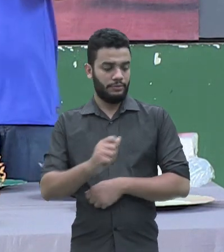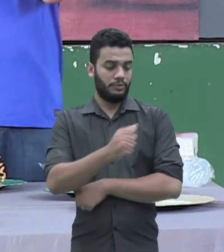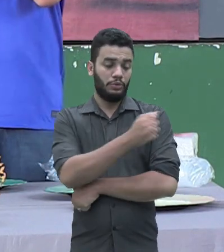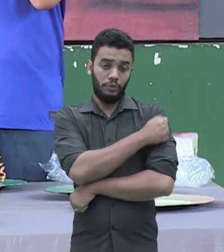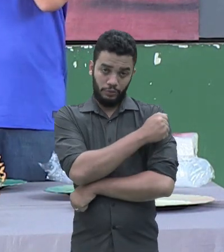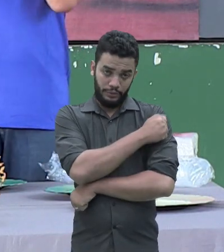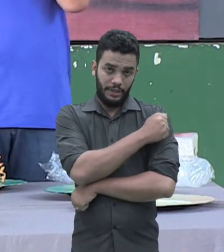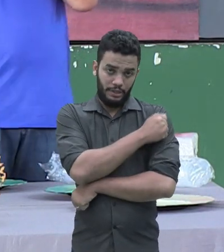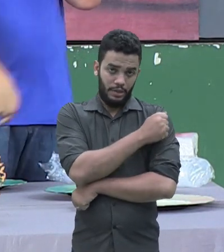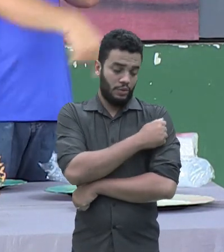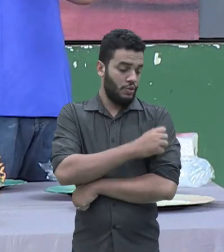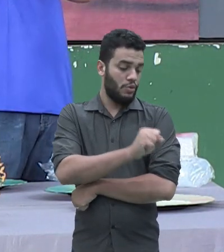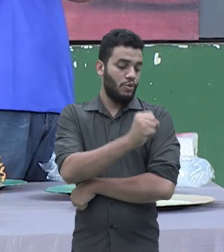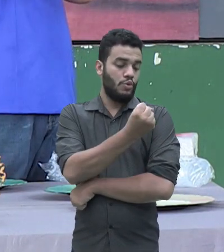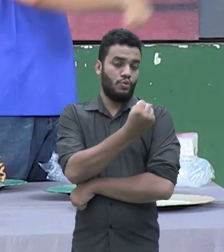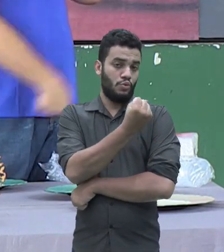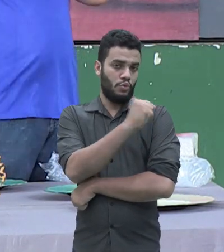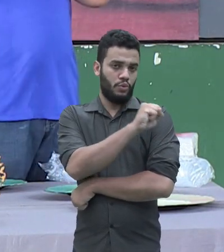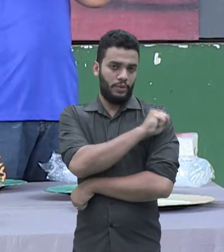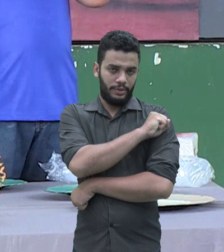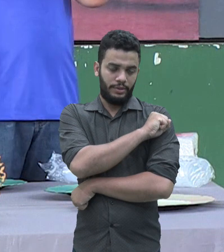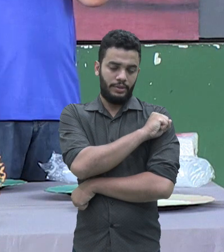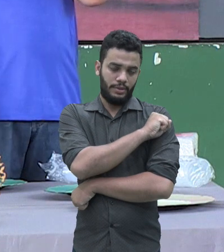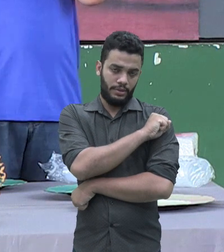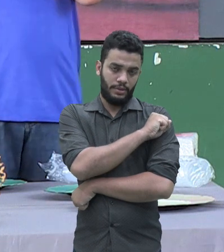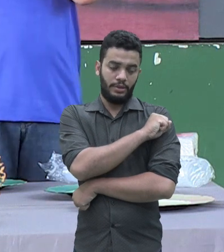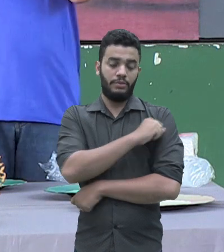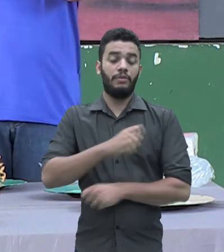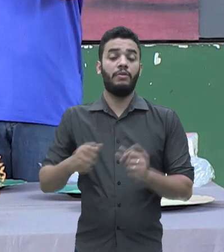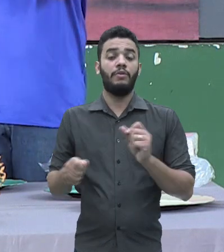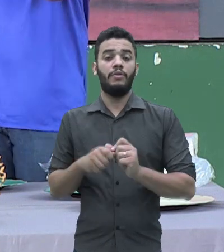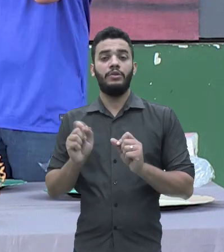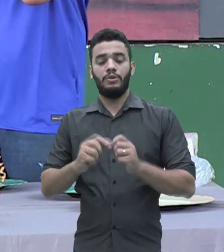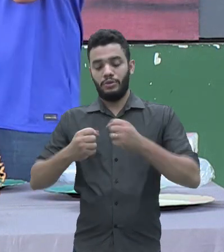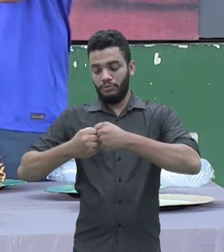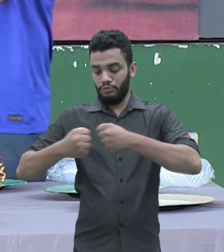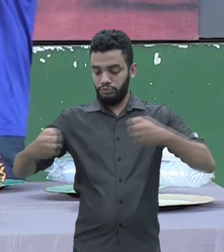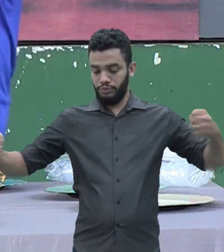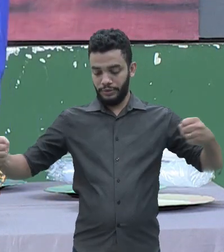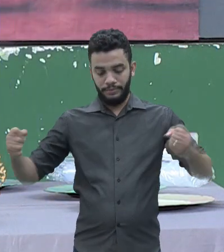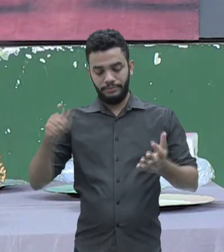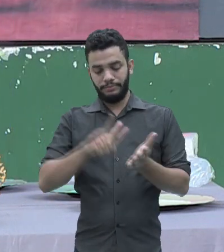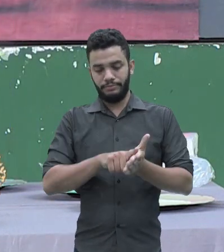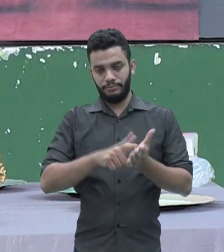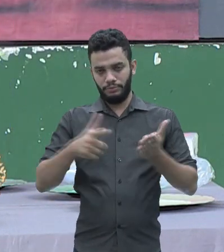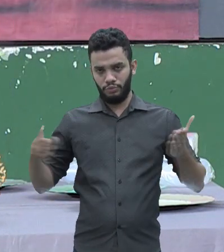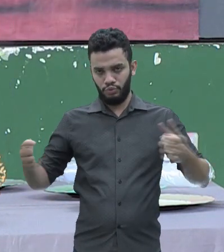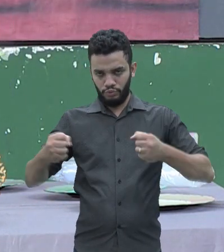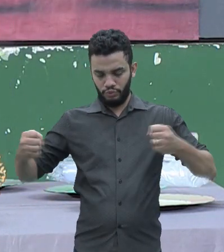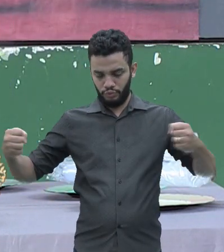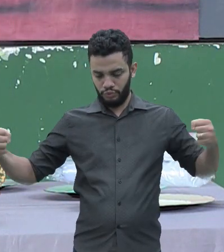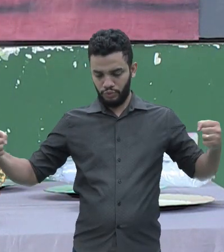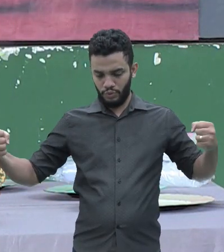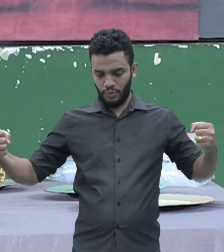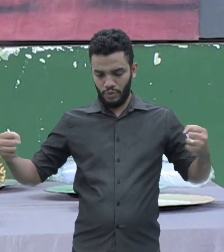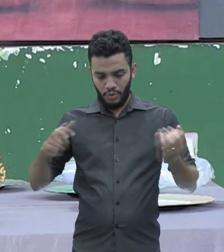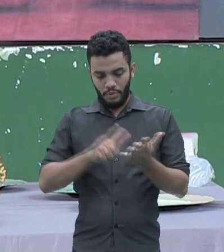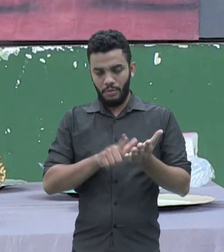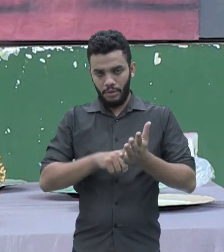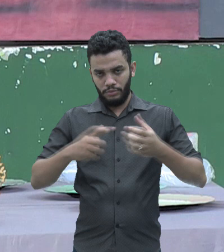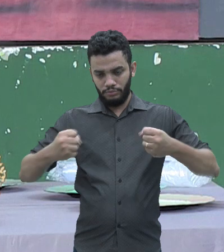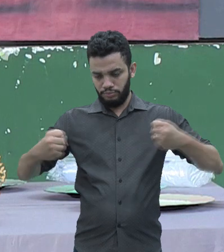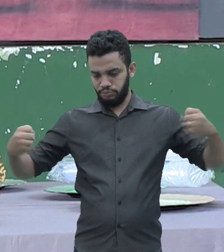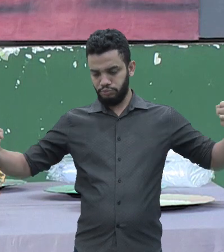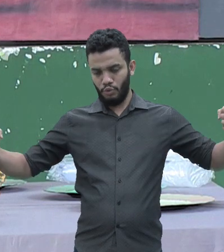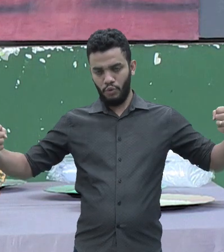confeccionaram alguns cartazes. Estão aqui com o Matheus. Então eu gostaria que cada líder de cada grupo, por gentileza, pegassem